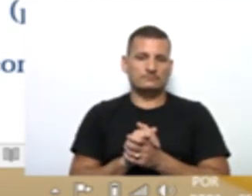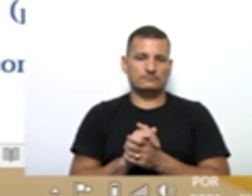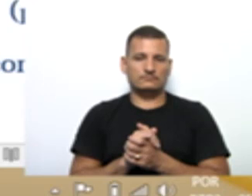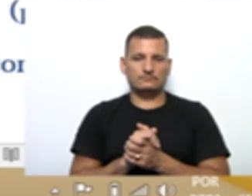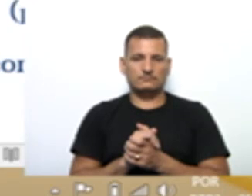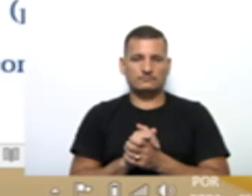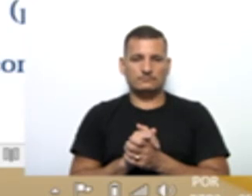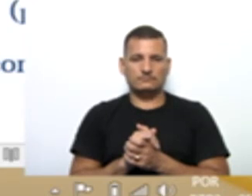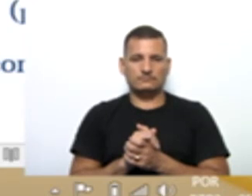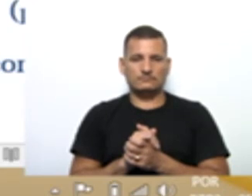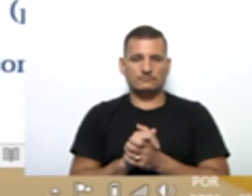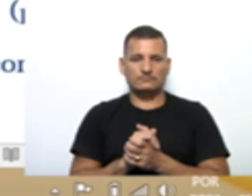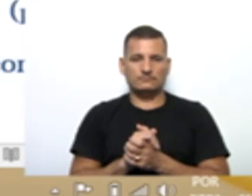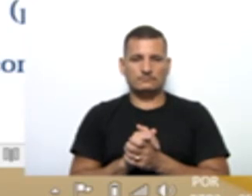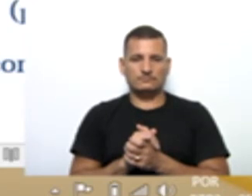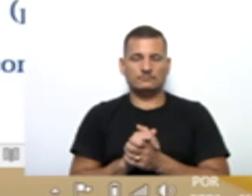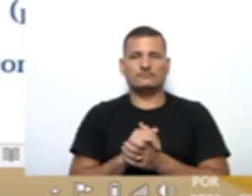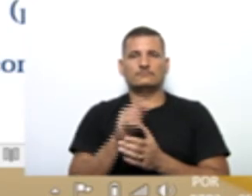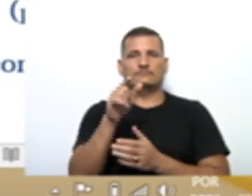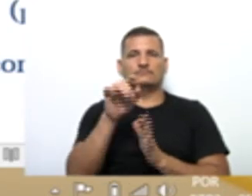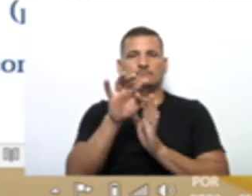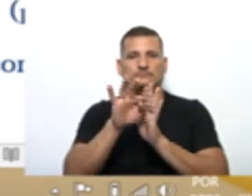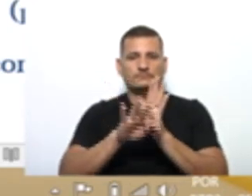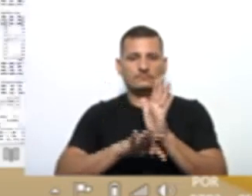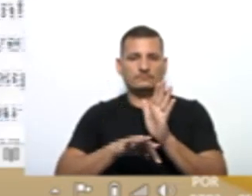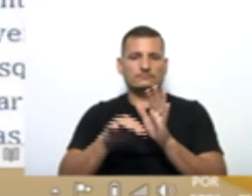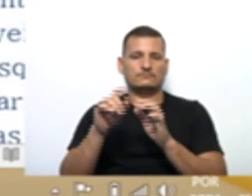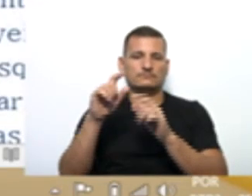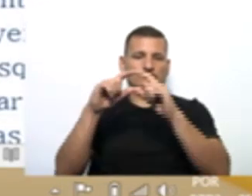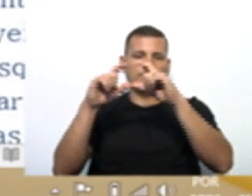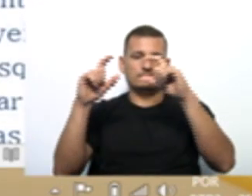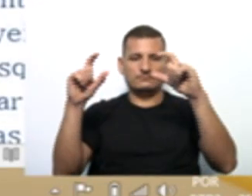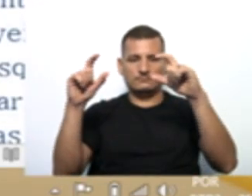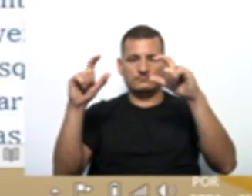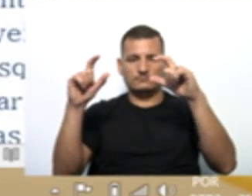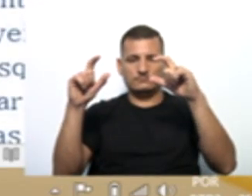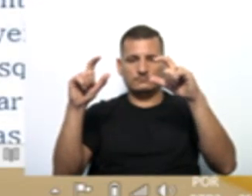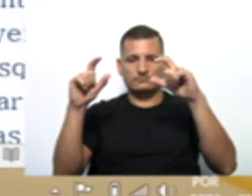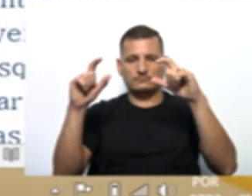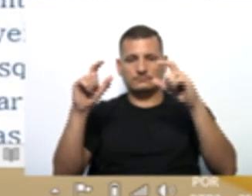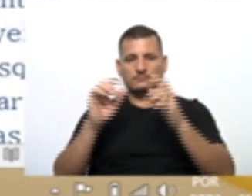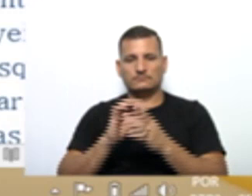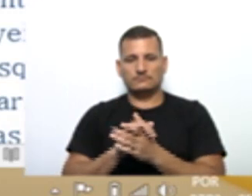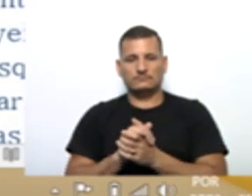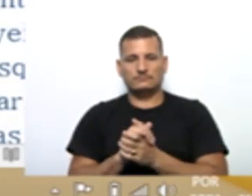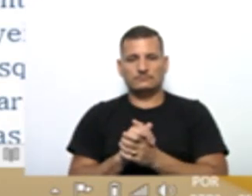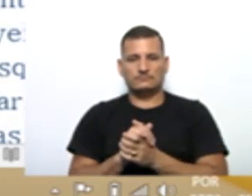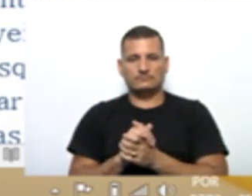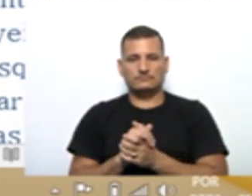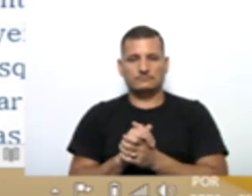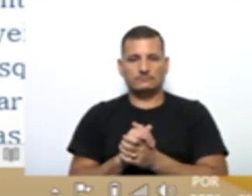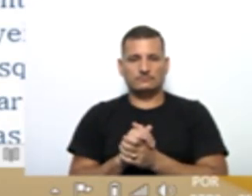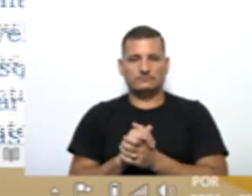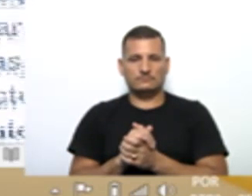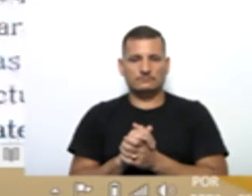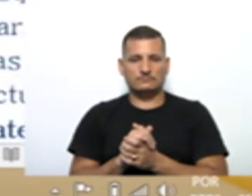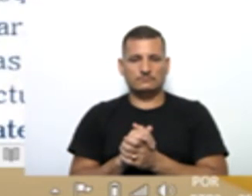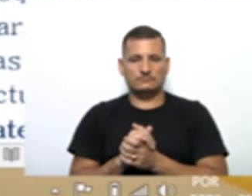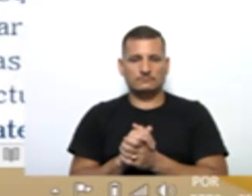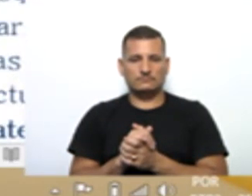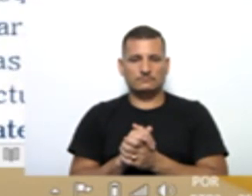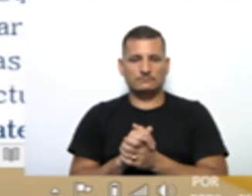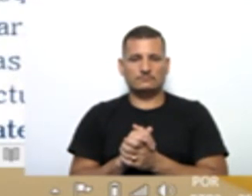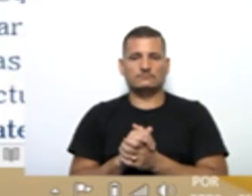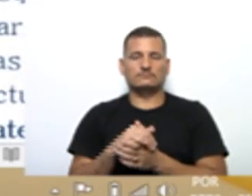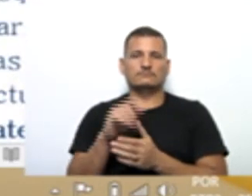esse texto vai aparecer aqui como estilo rápido, e toda vez que eu selecionar um texto e vier no estilo